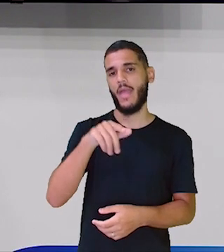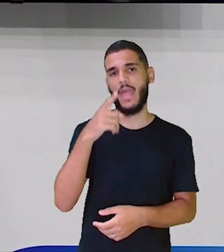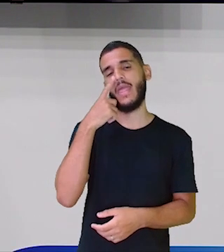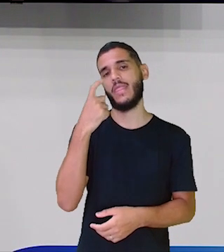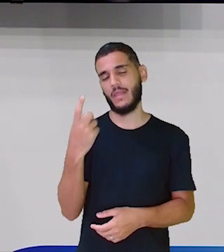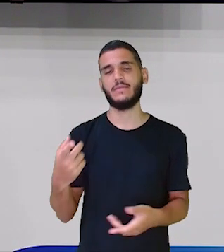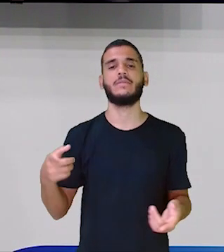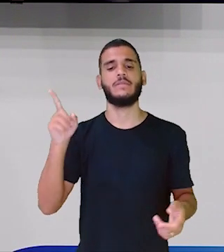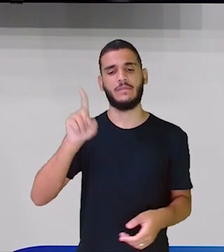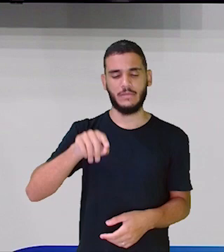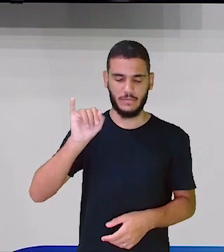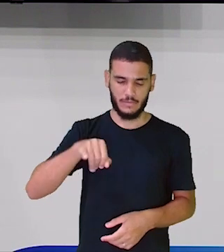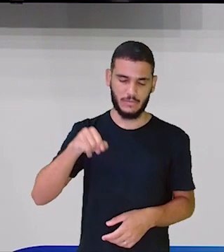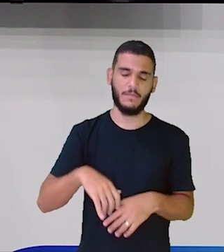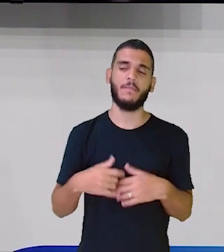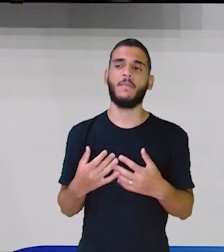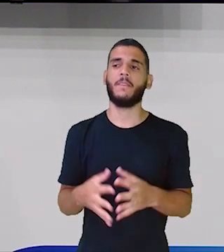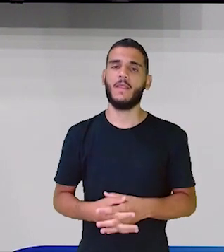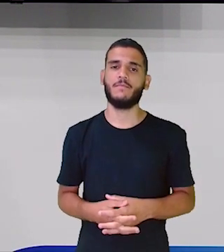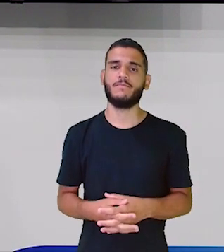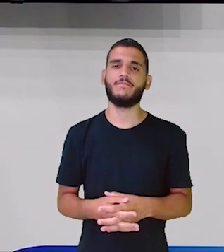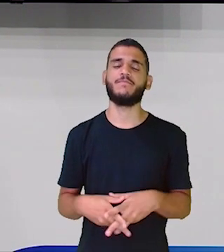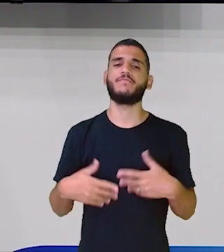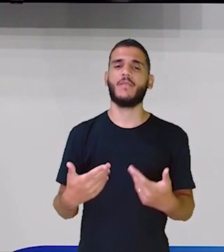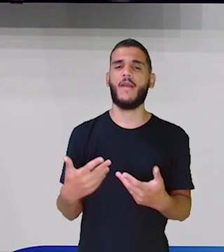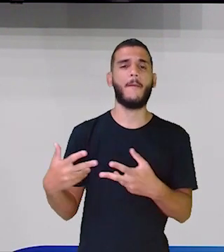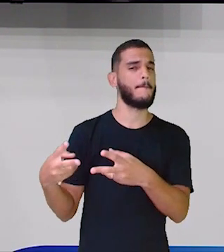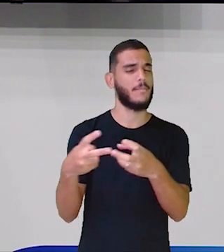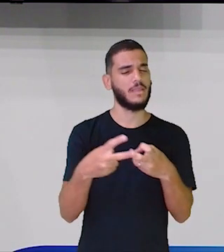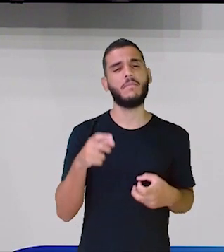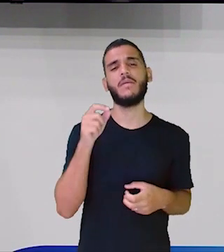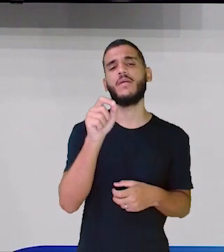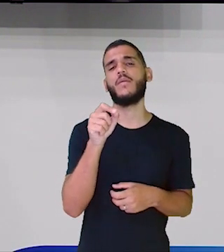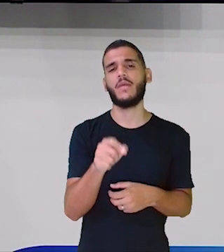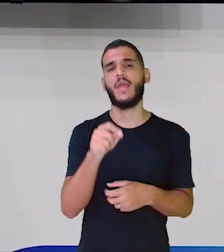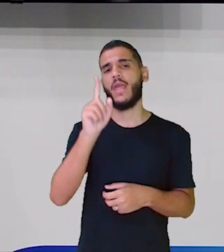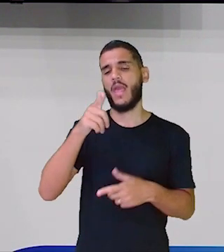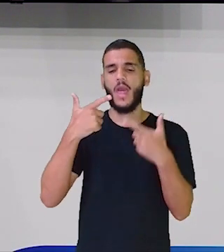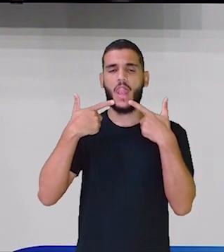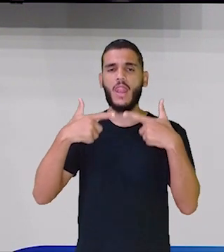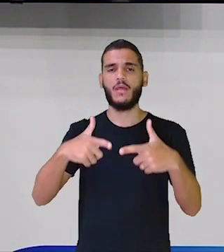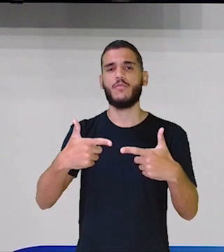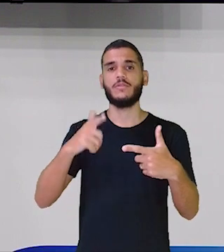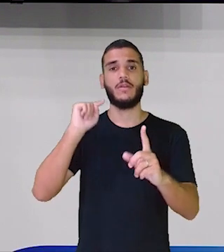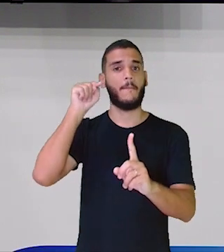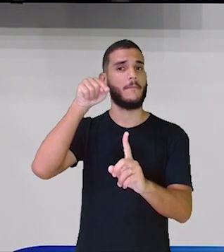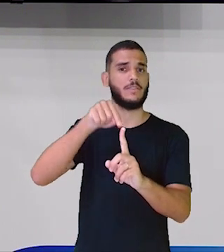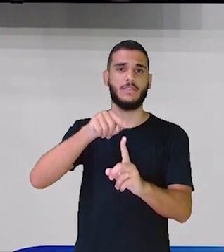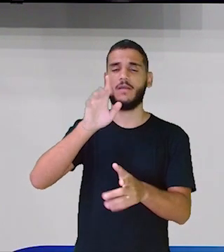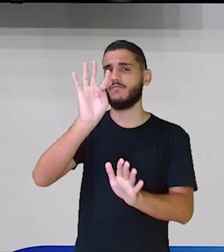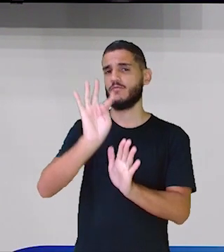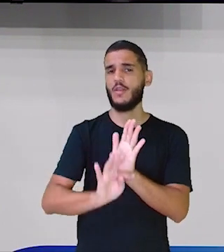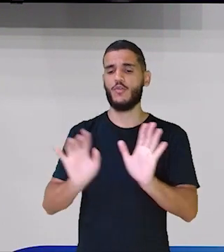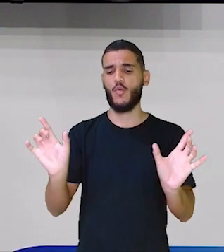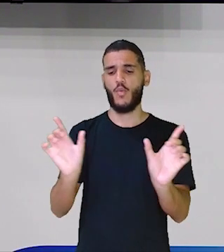interessante. Aí perceberam que é uma linguagem bem objetiva. É um texto não muito longo,